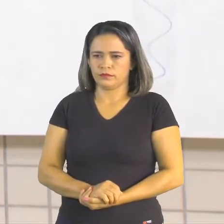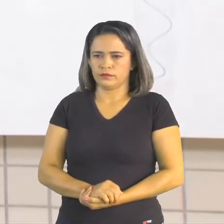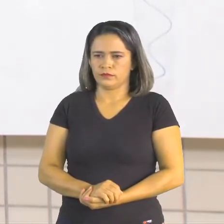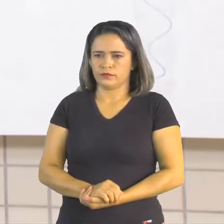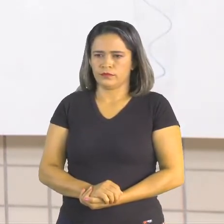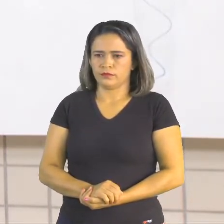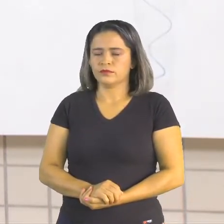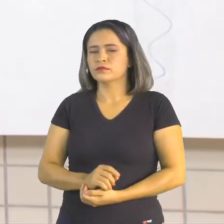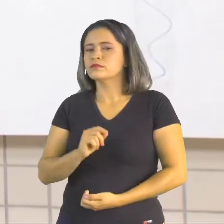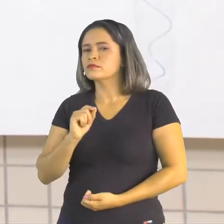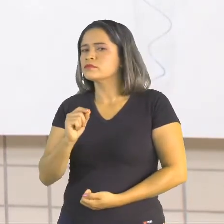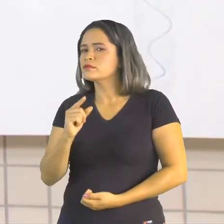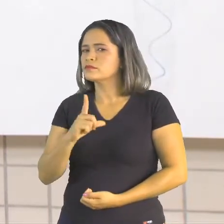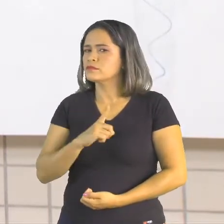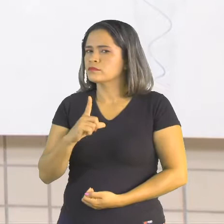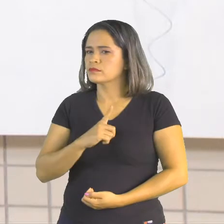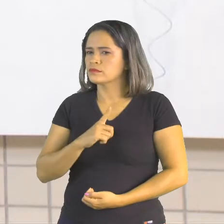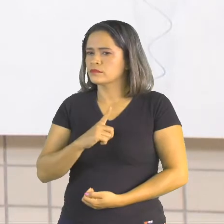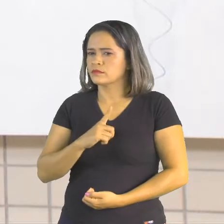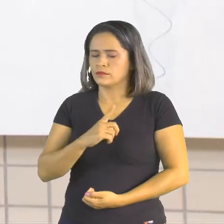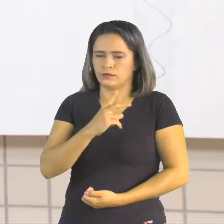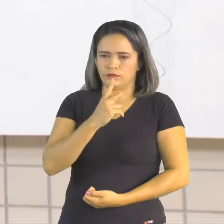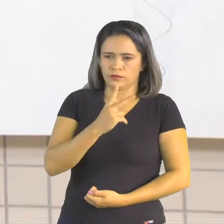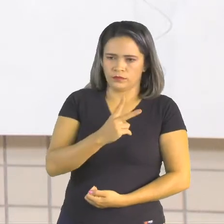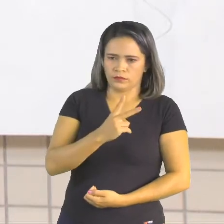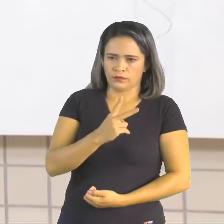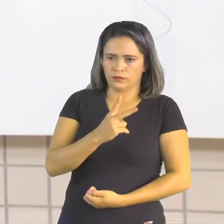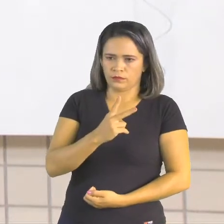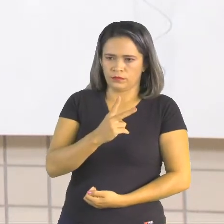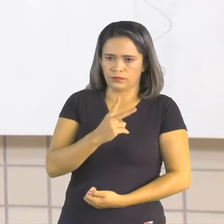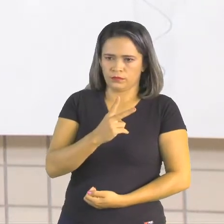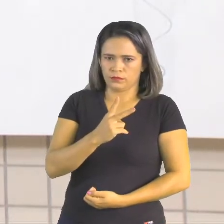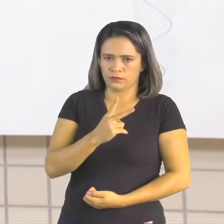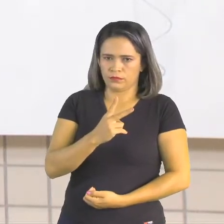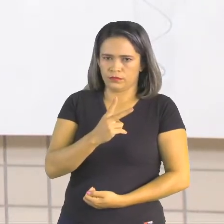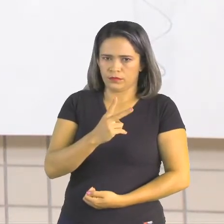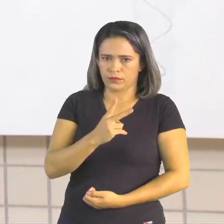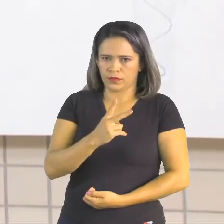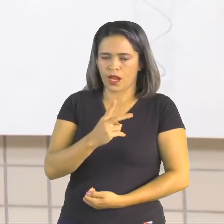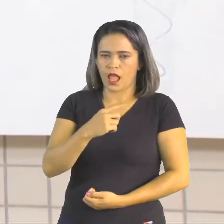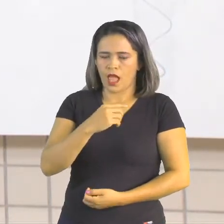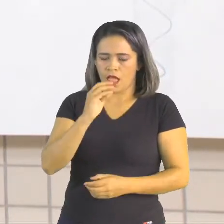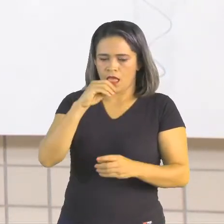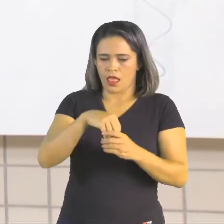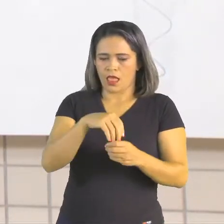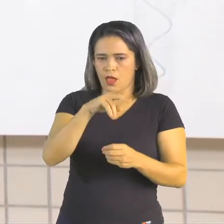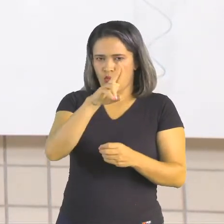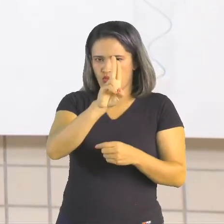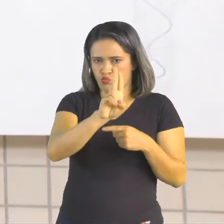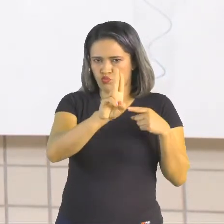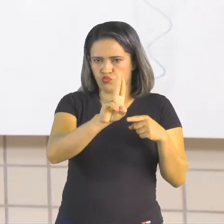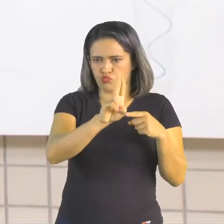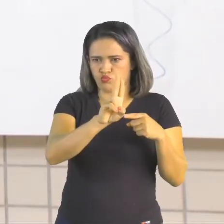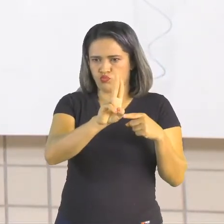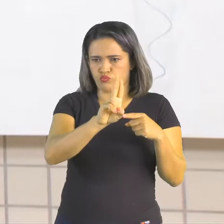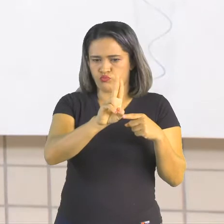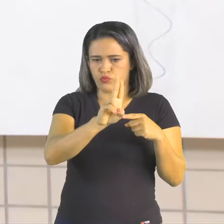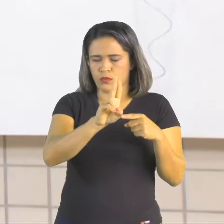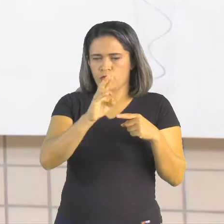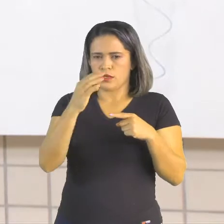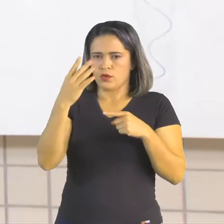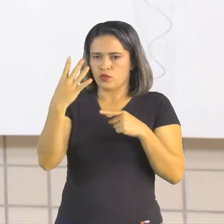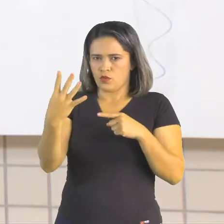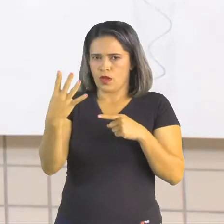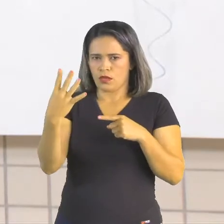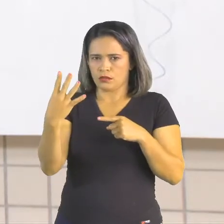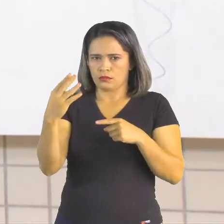0,5. O que, que a gente tem aqui? O 2 é da ordem das unidades, o 4 é da ordem dos